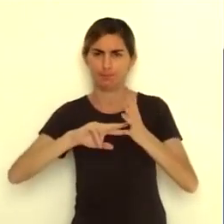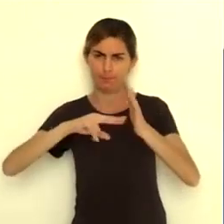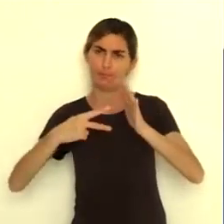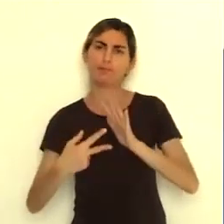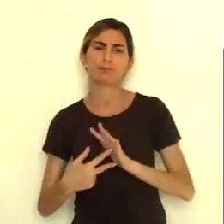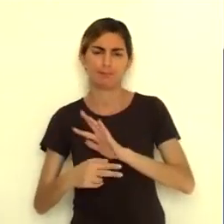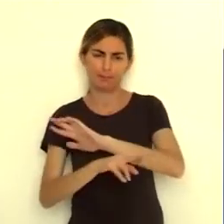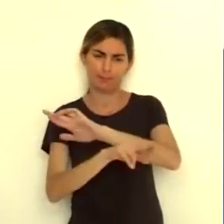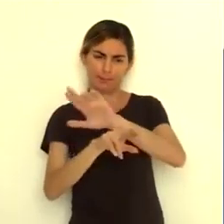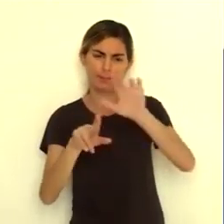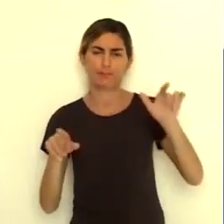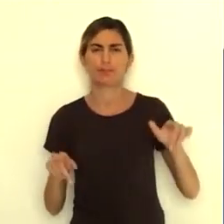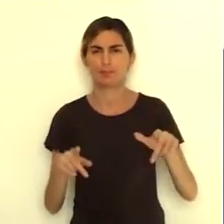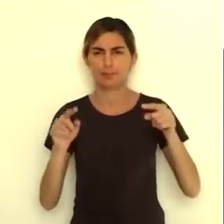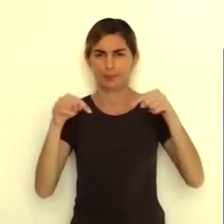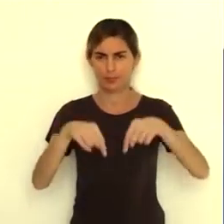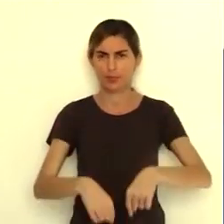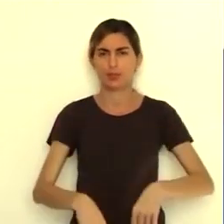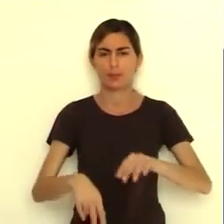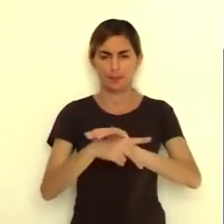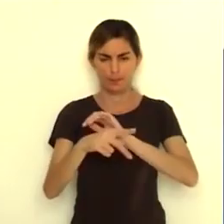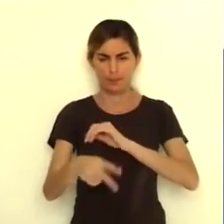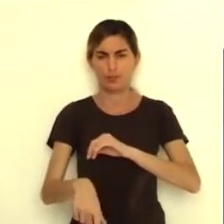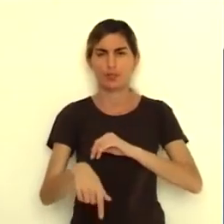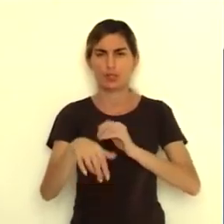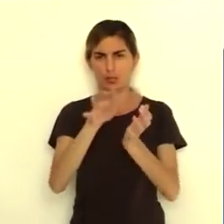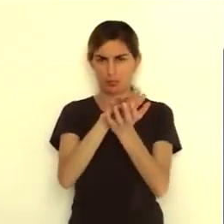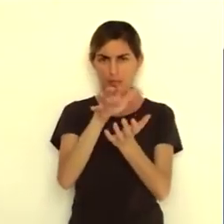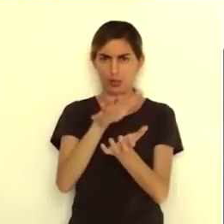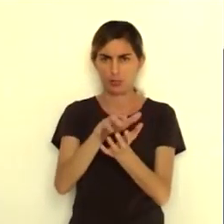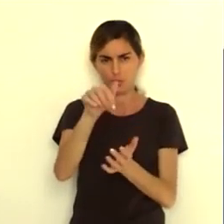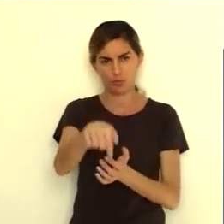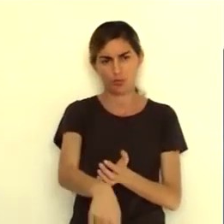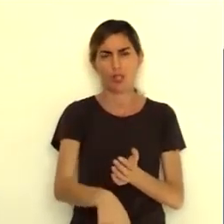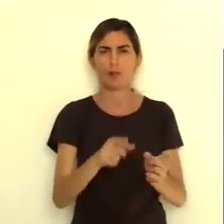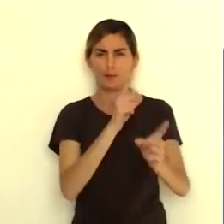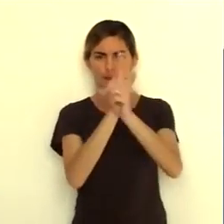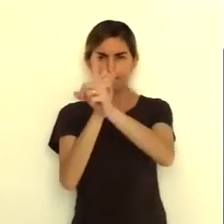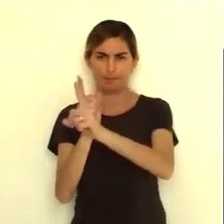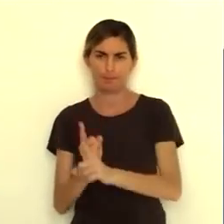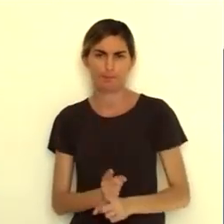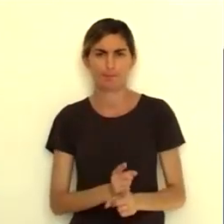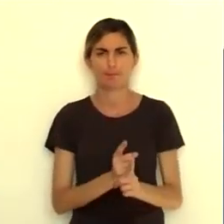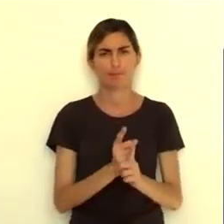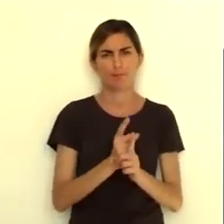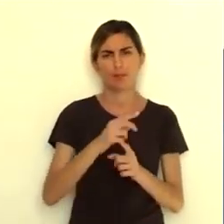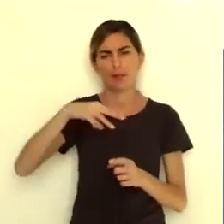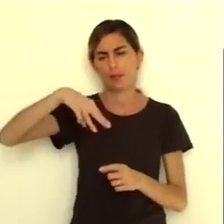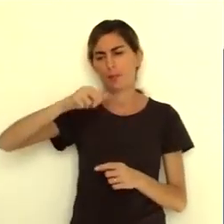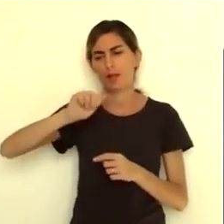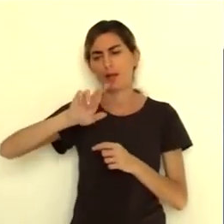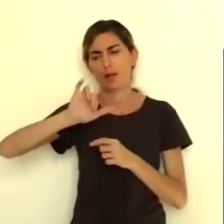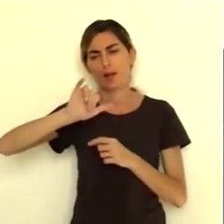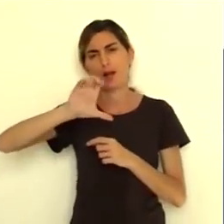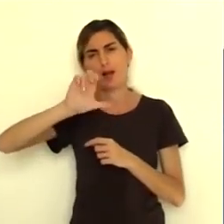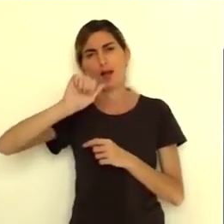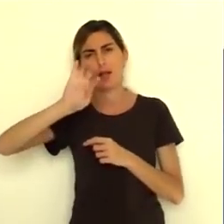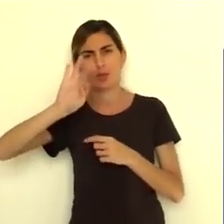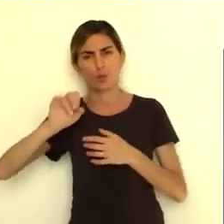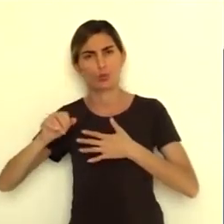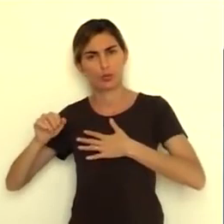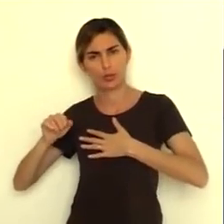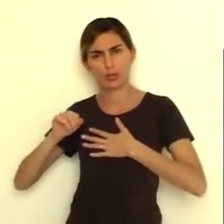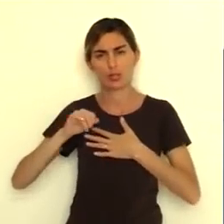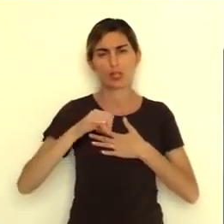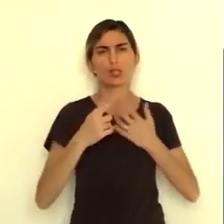bastante significativas. Aqui, especificamente, no estado de Pernambuco, a gente identifica o maracatu, por exemplo,